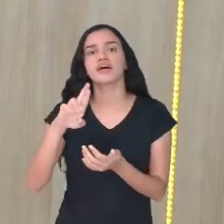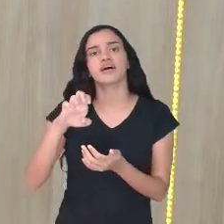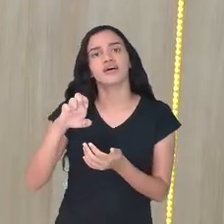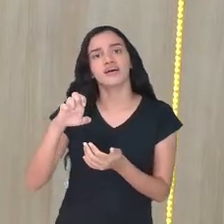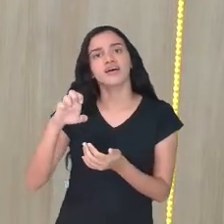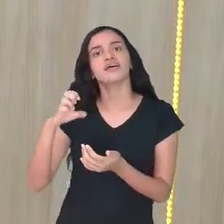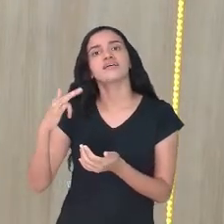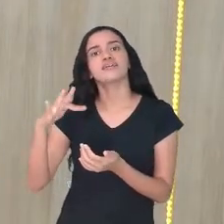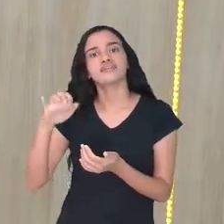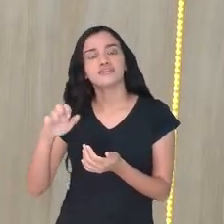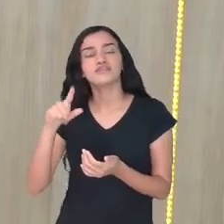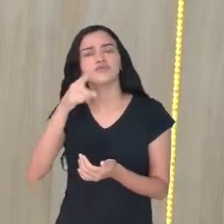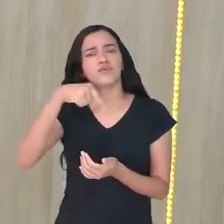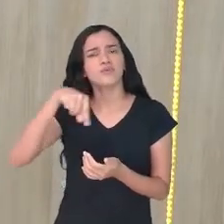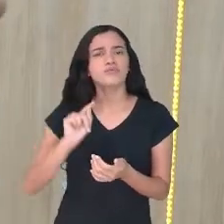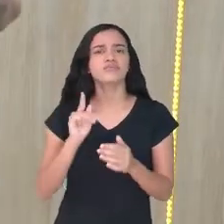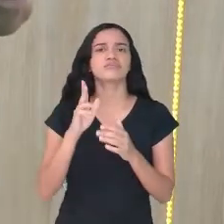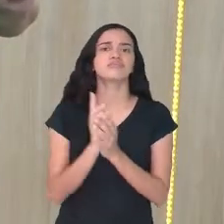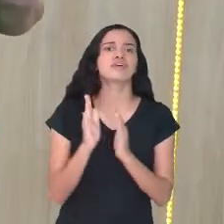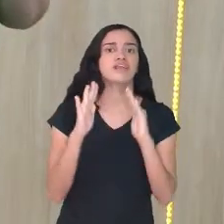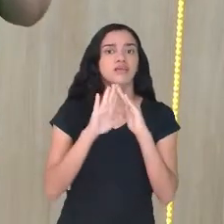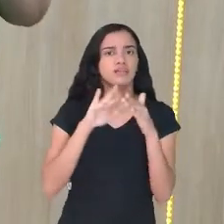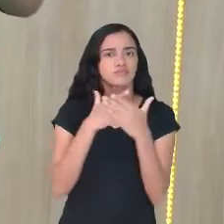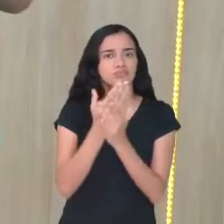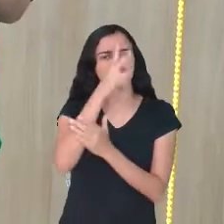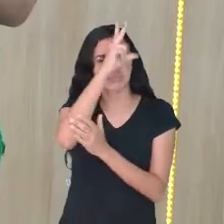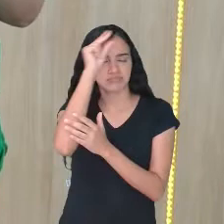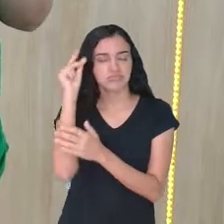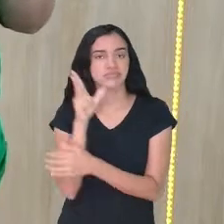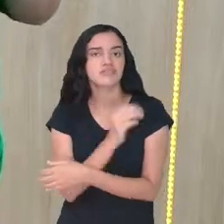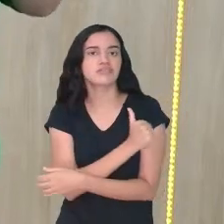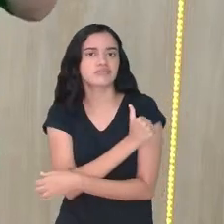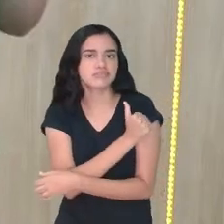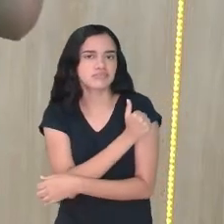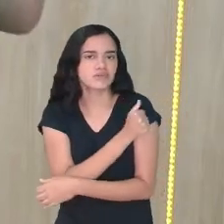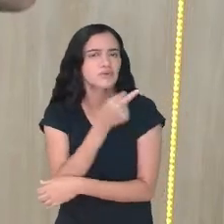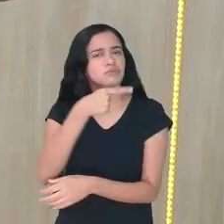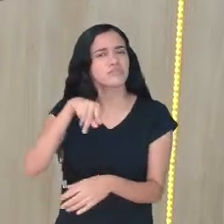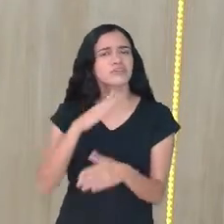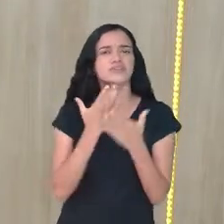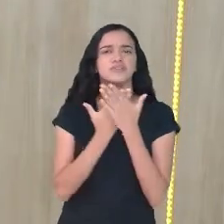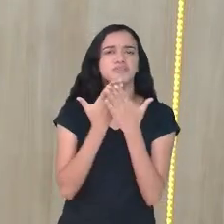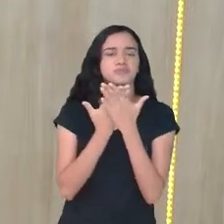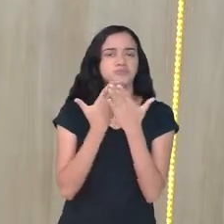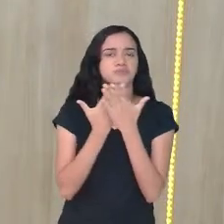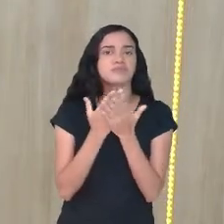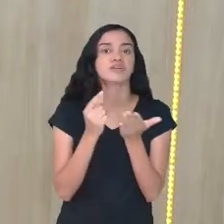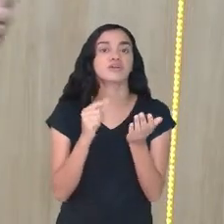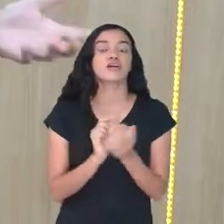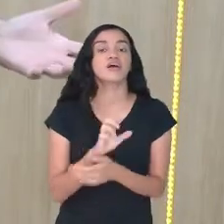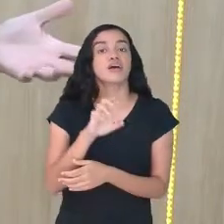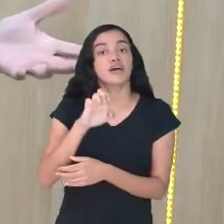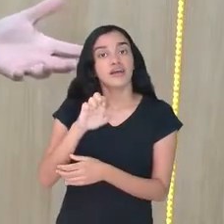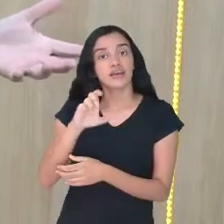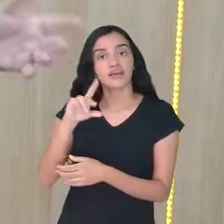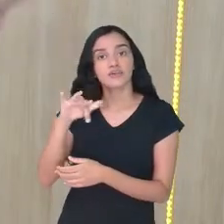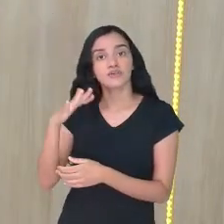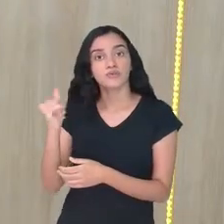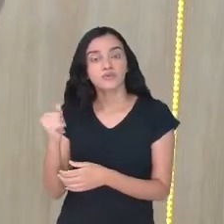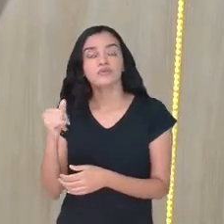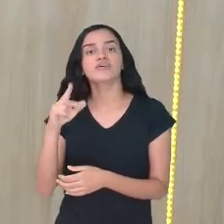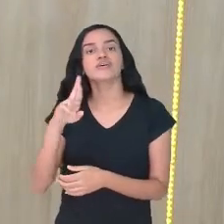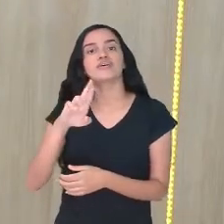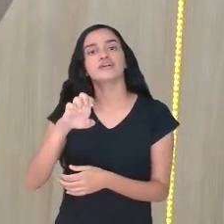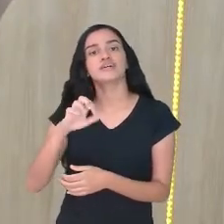que é aluno da Rede Municipal do Recife, quando você está estudando através do Educa Recife, o que é que acontece?